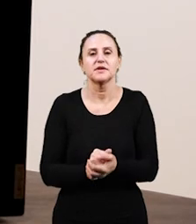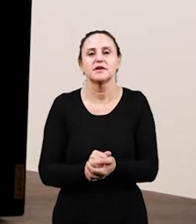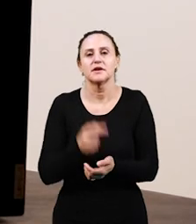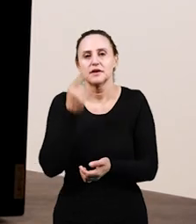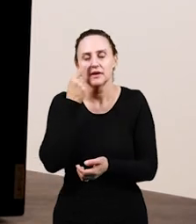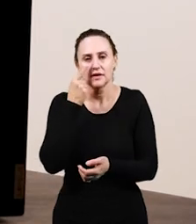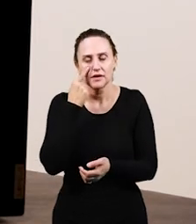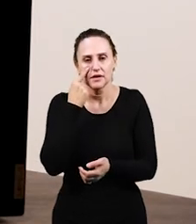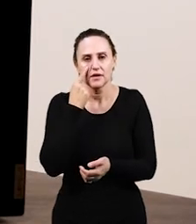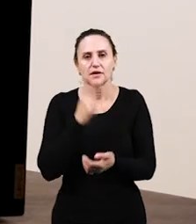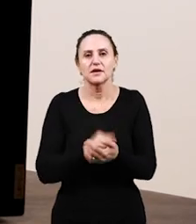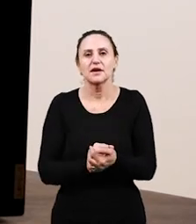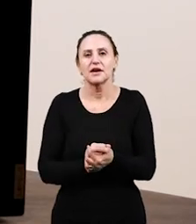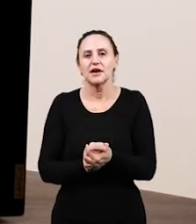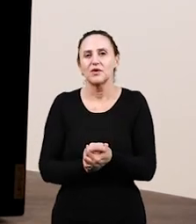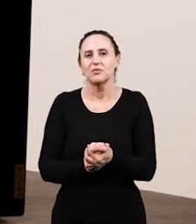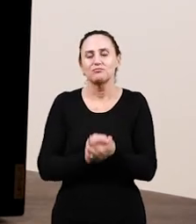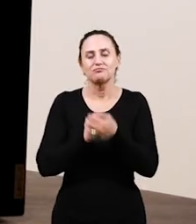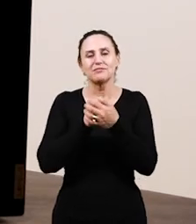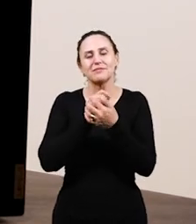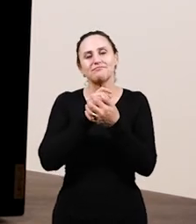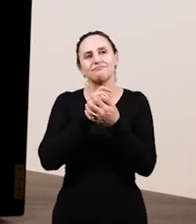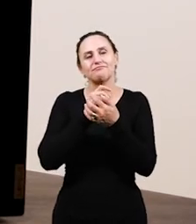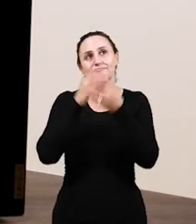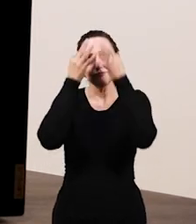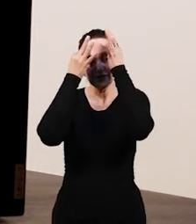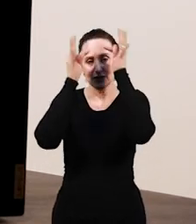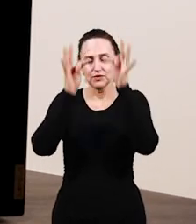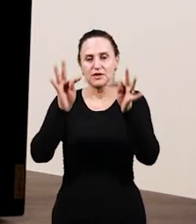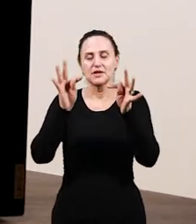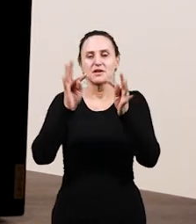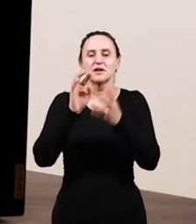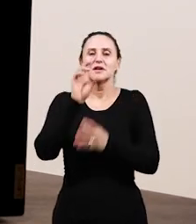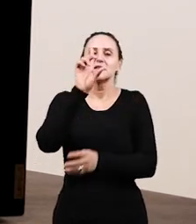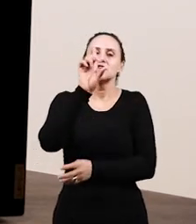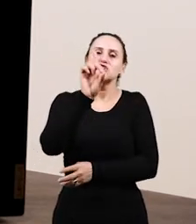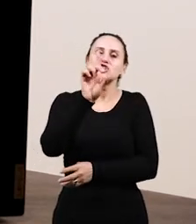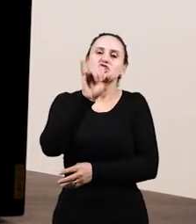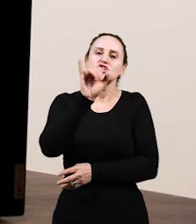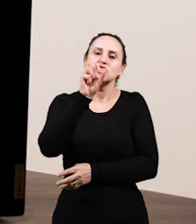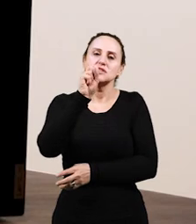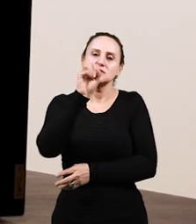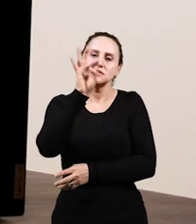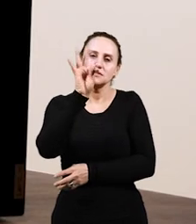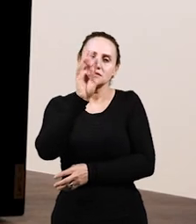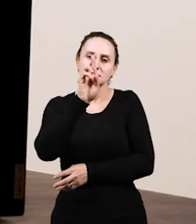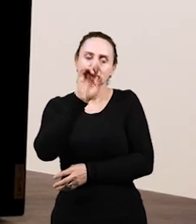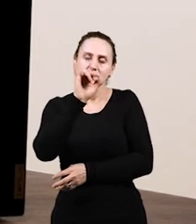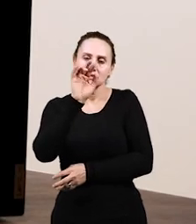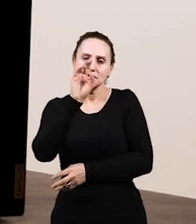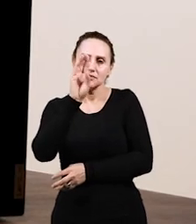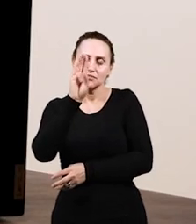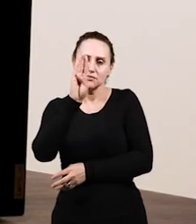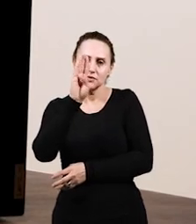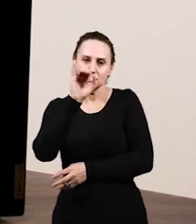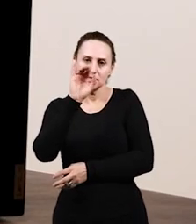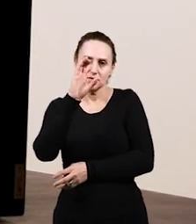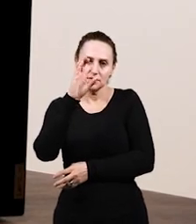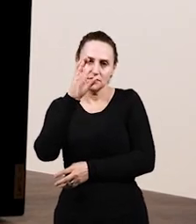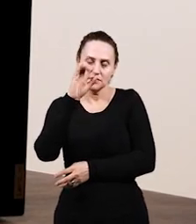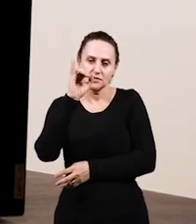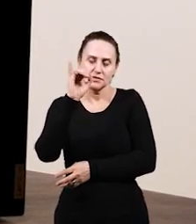de distribucionalismo é uma teoria que se desenvolveu também então dentro do estruturalismo é